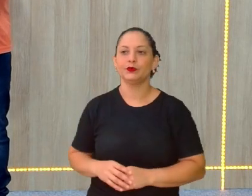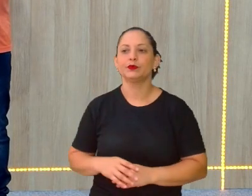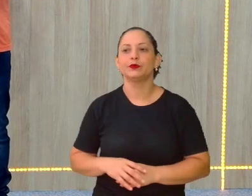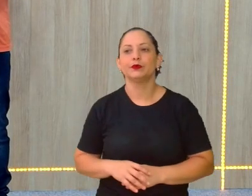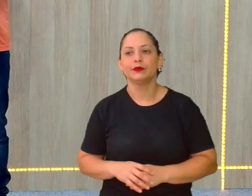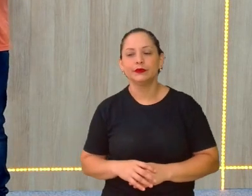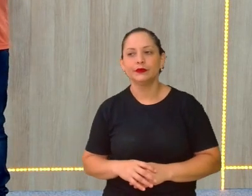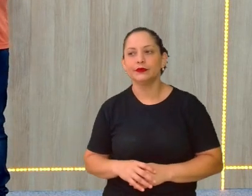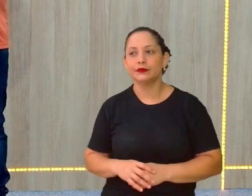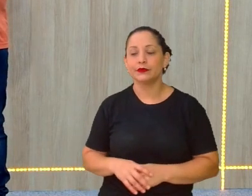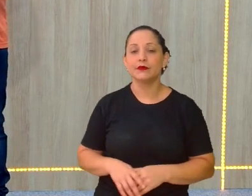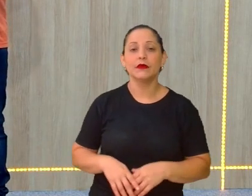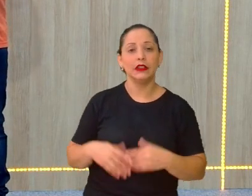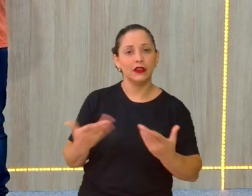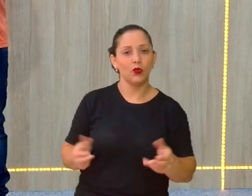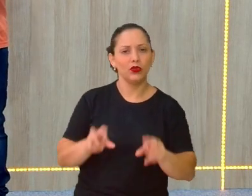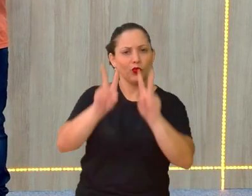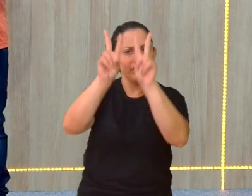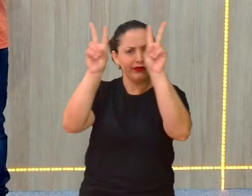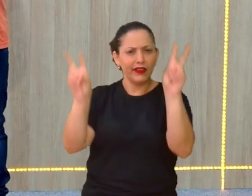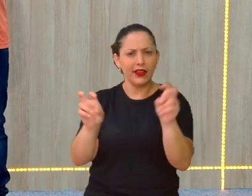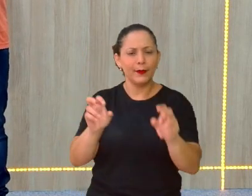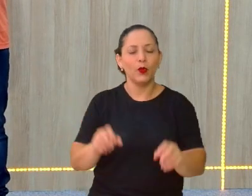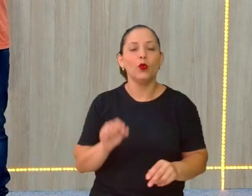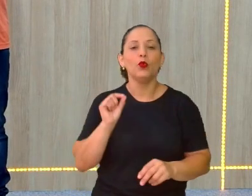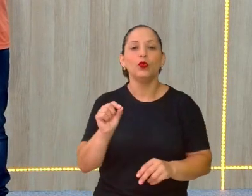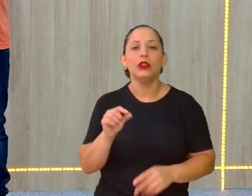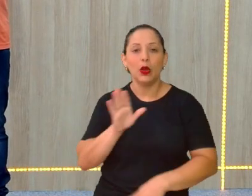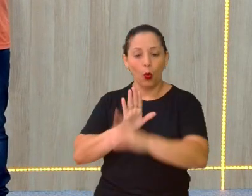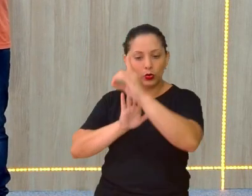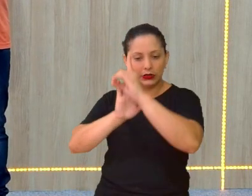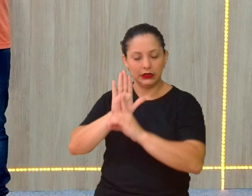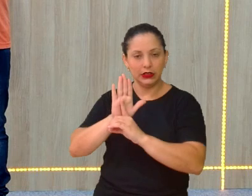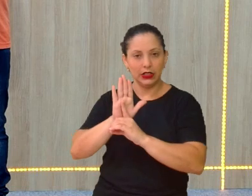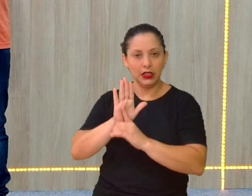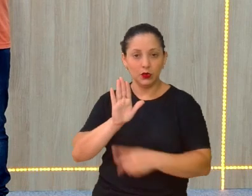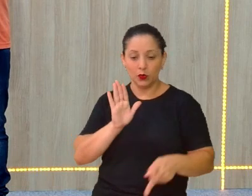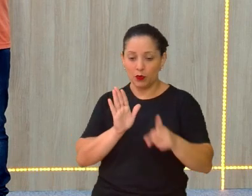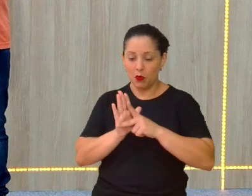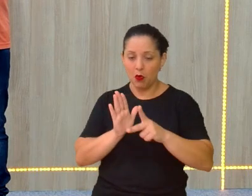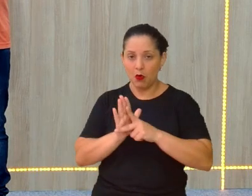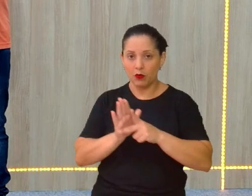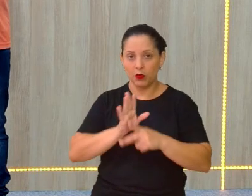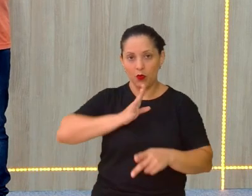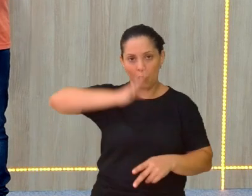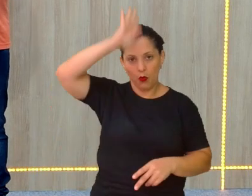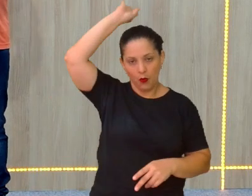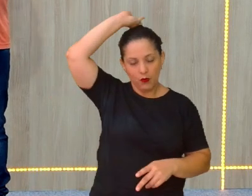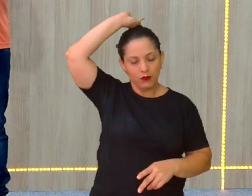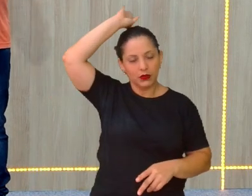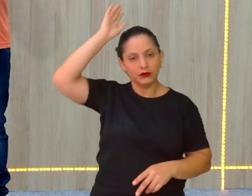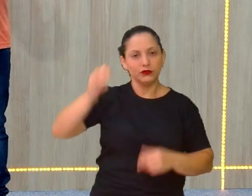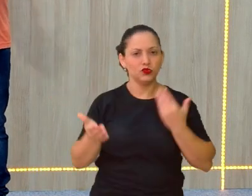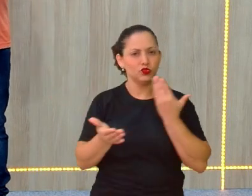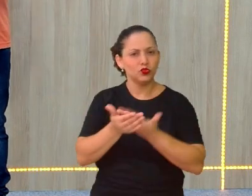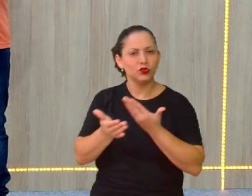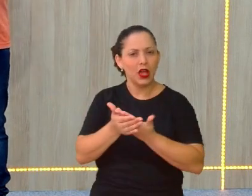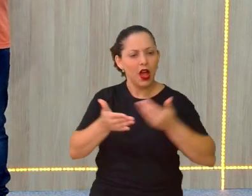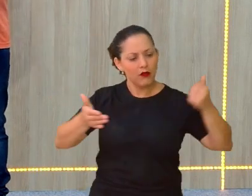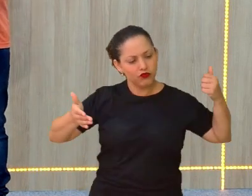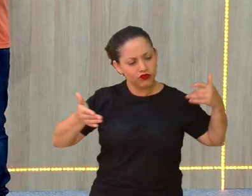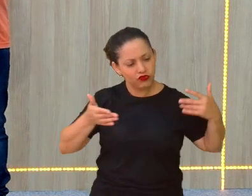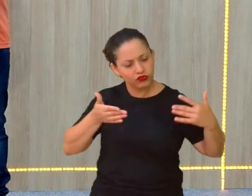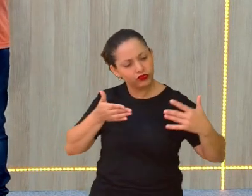jus civilis, né, que é o direito, né, civil romano, ele vai ser estudado, né, ao longo da